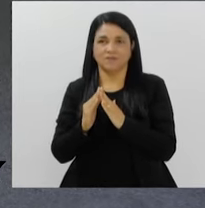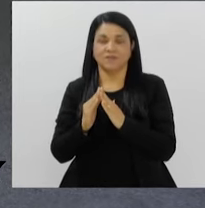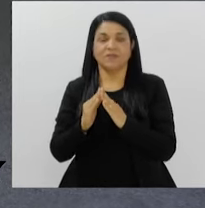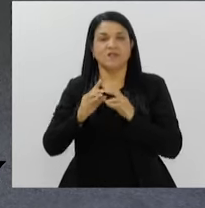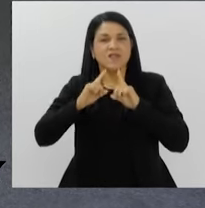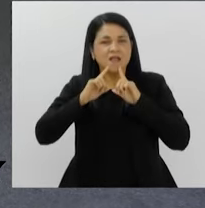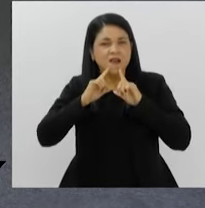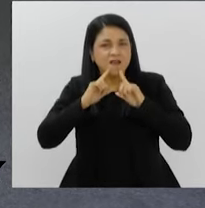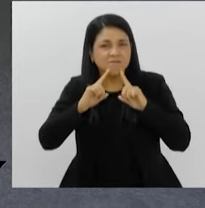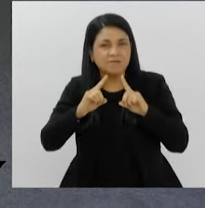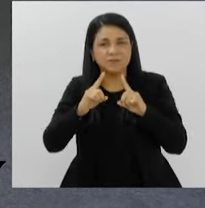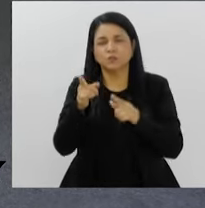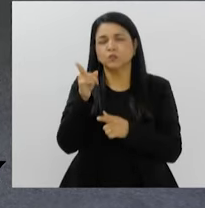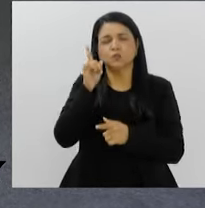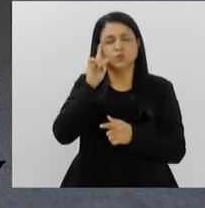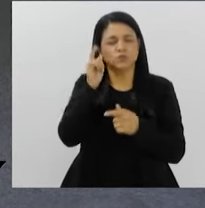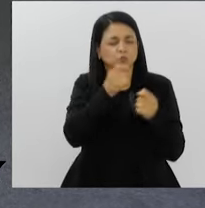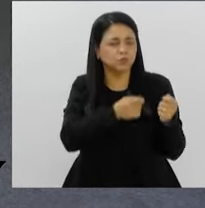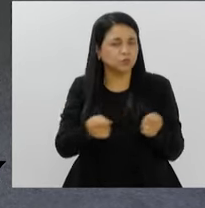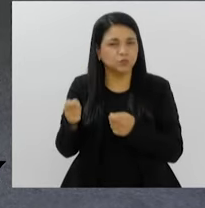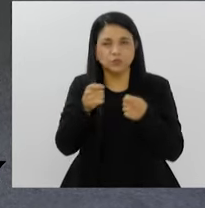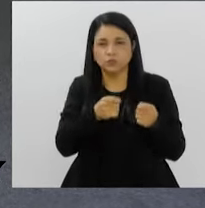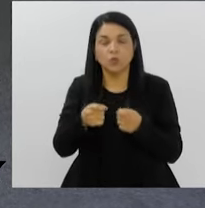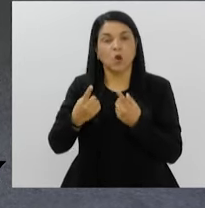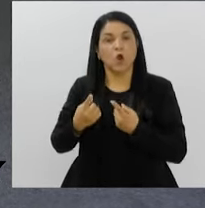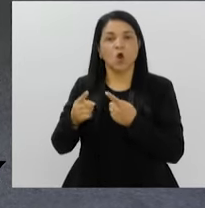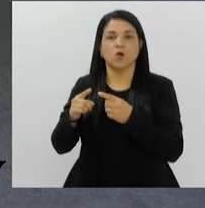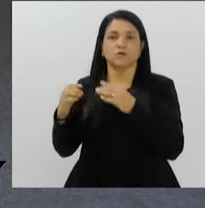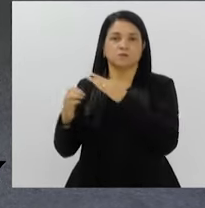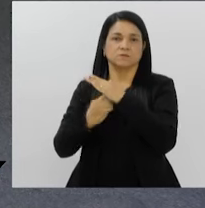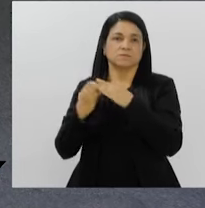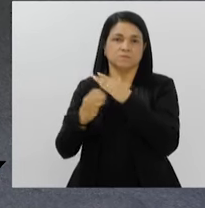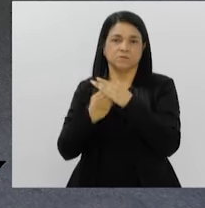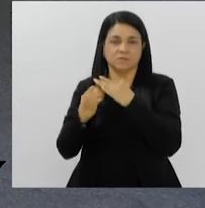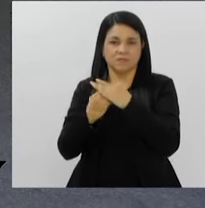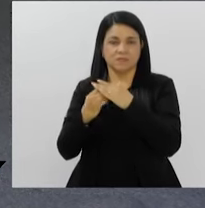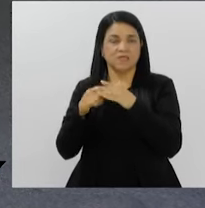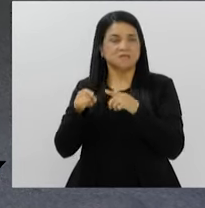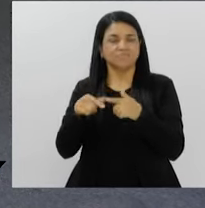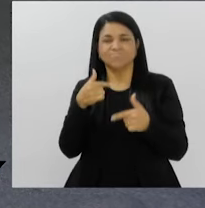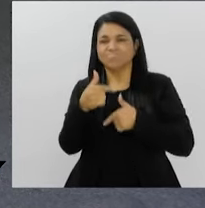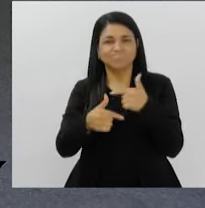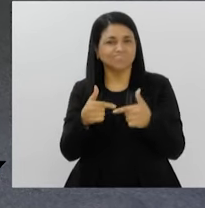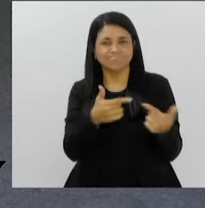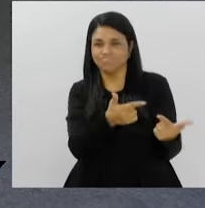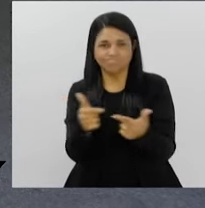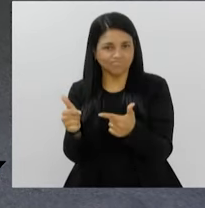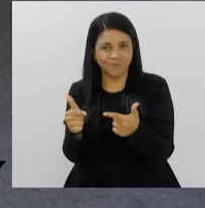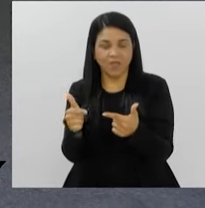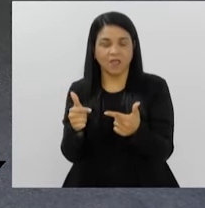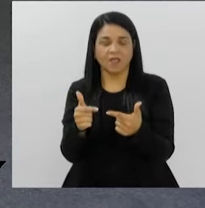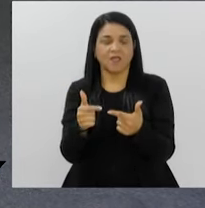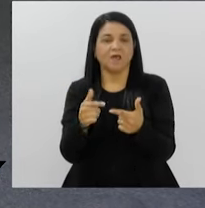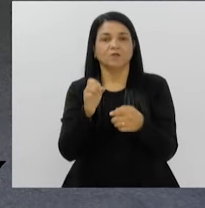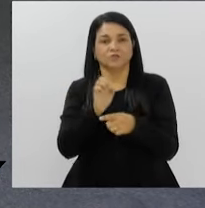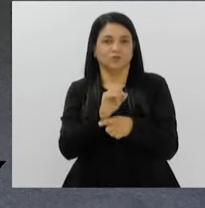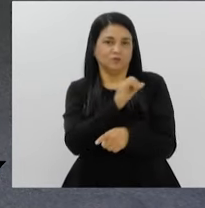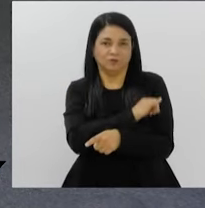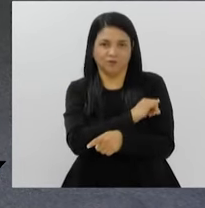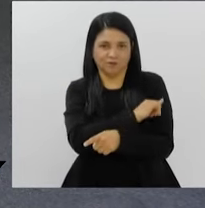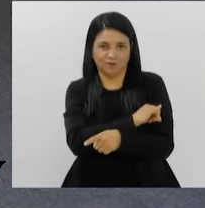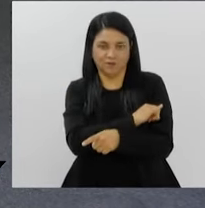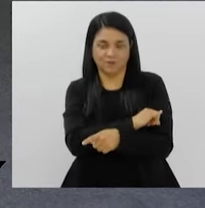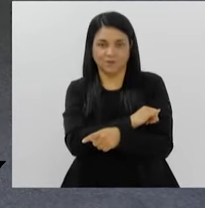de forma rotineira contra essa empresa. Essa empresa presta um desserviço ao Estado do Rio de Janeiro. Nós sabemos